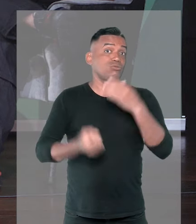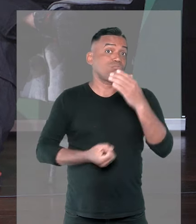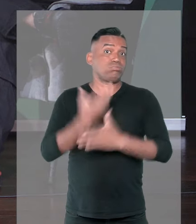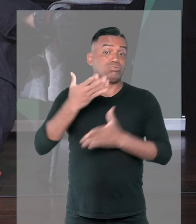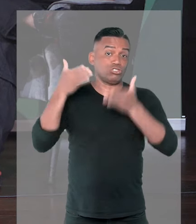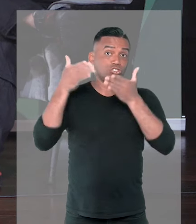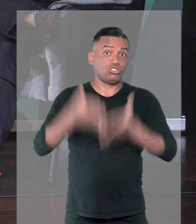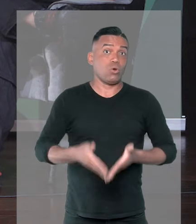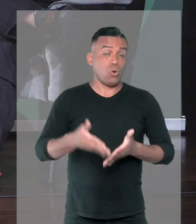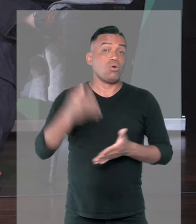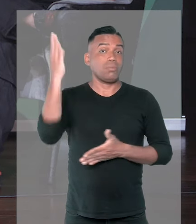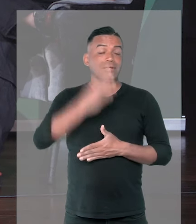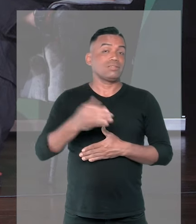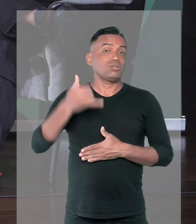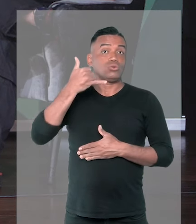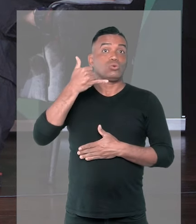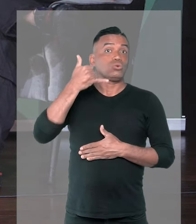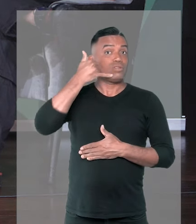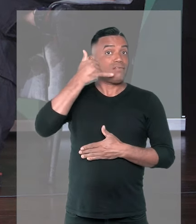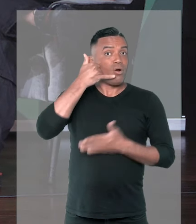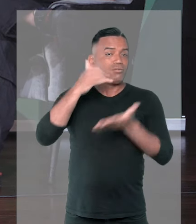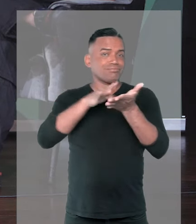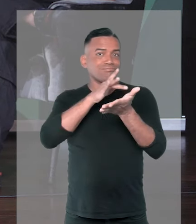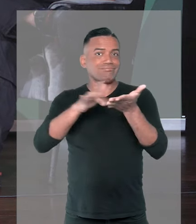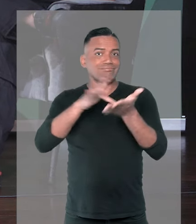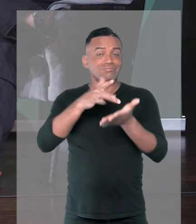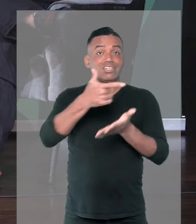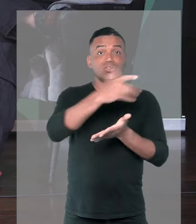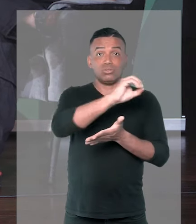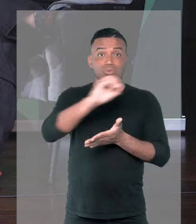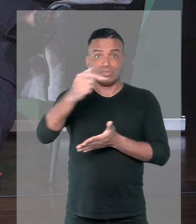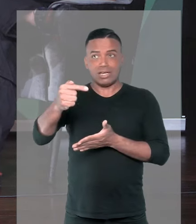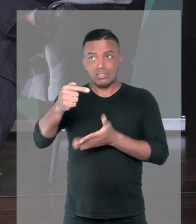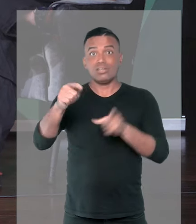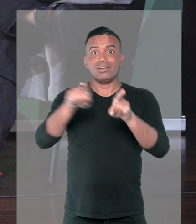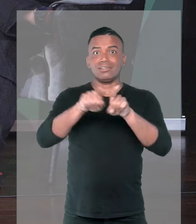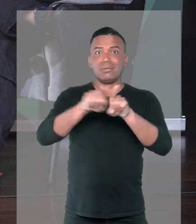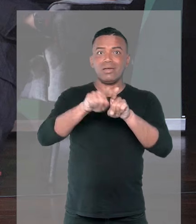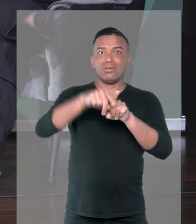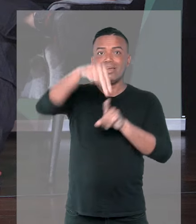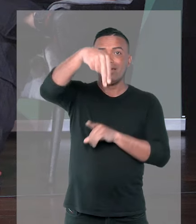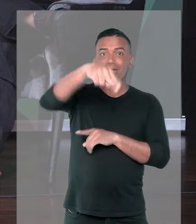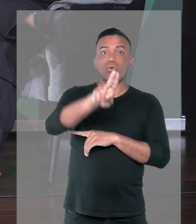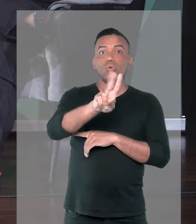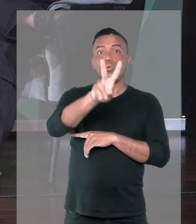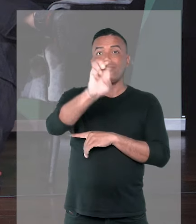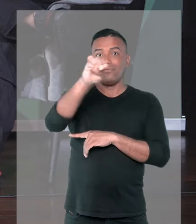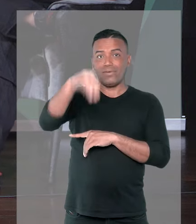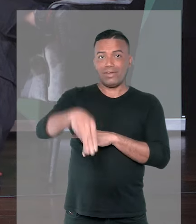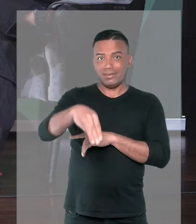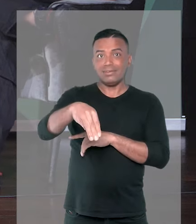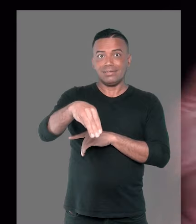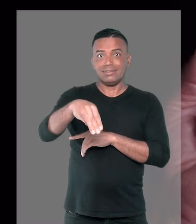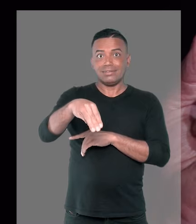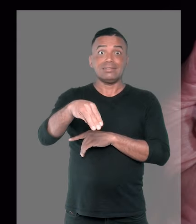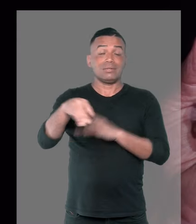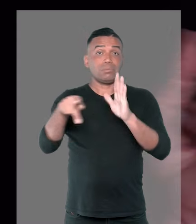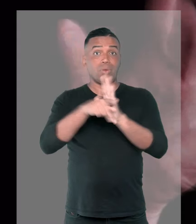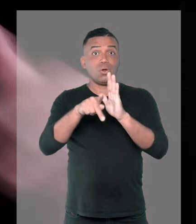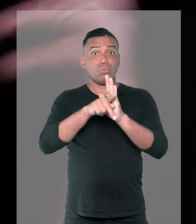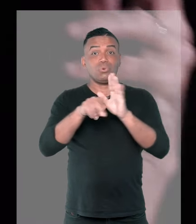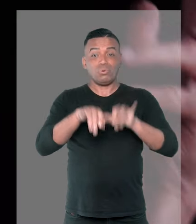smartphones em 2007 chegam ao mesmo tempo smartphones nuvem que é infraestrutura e serviços de